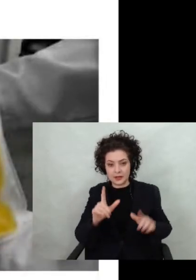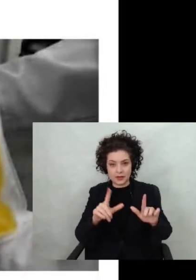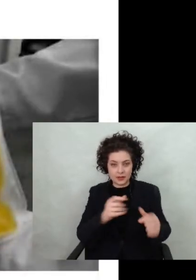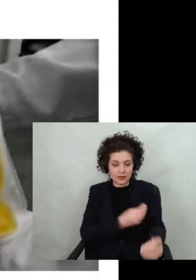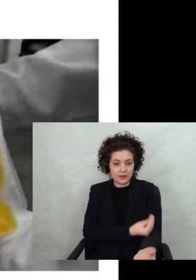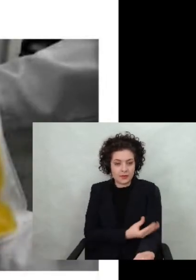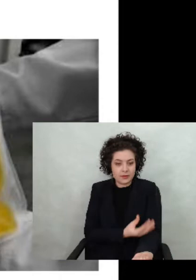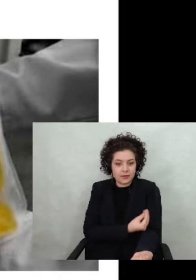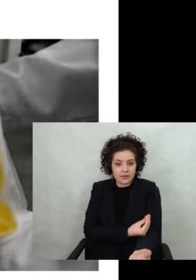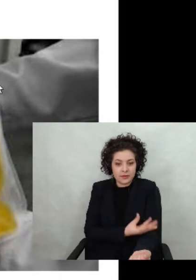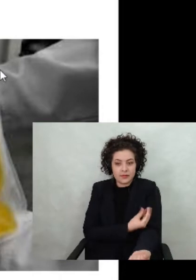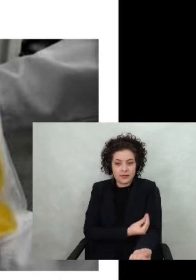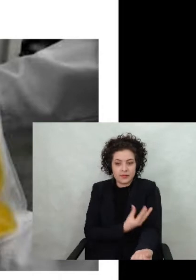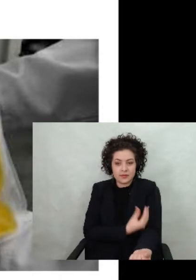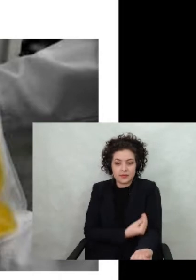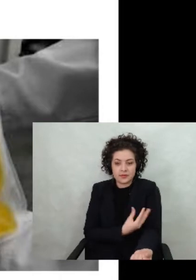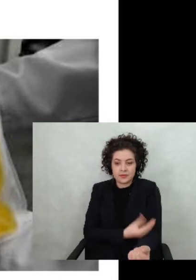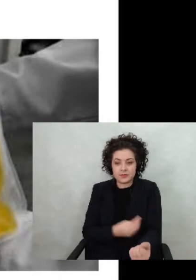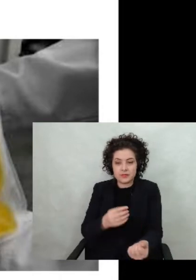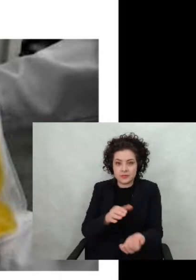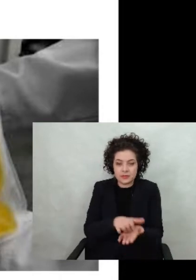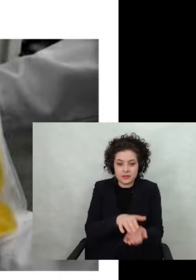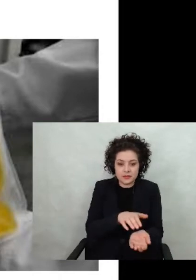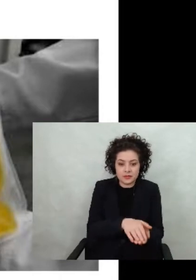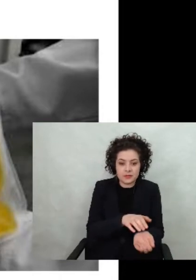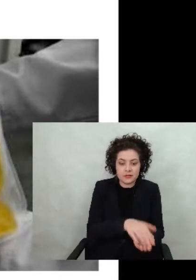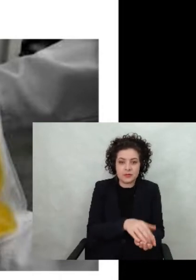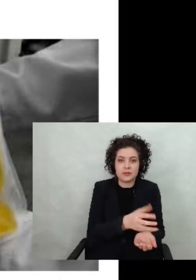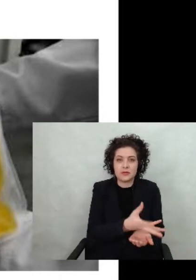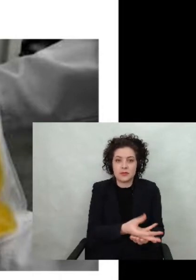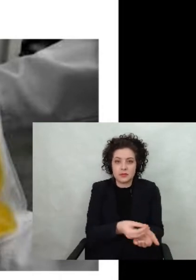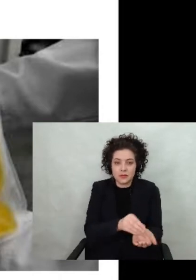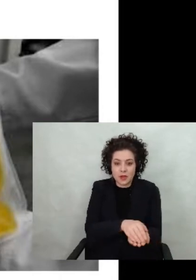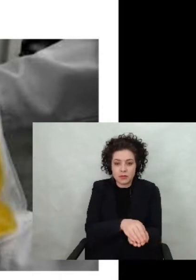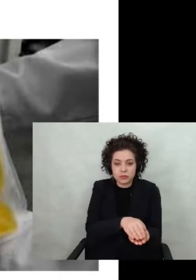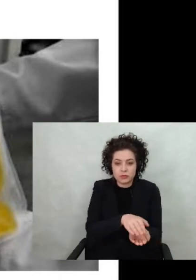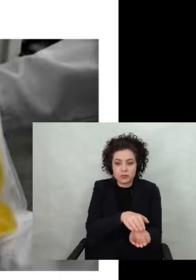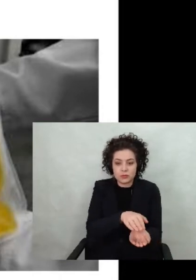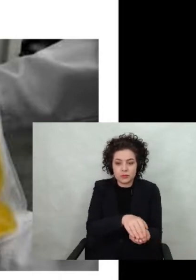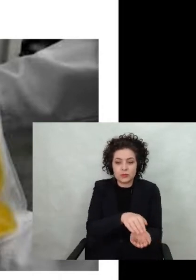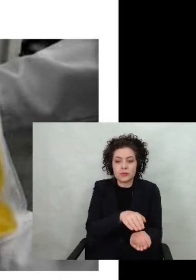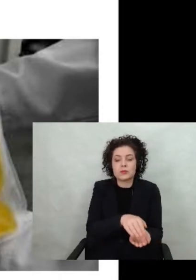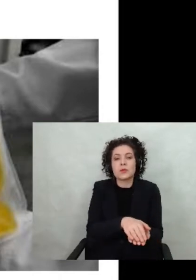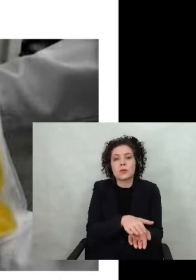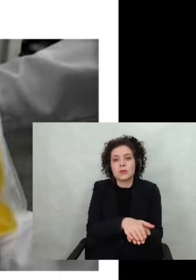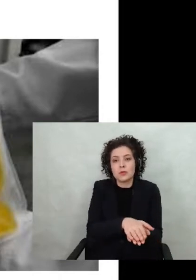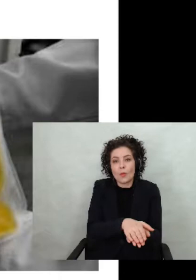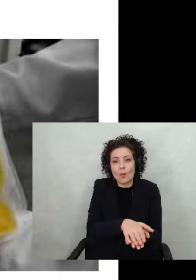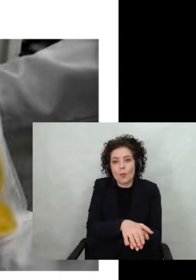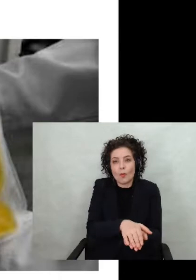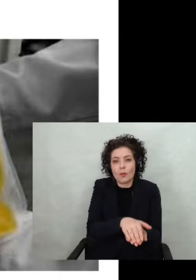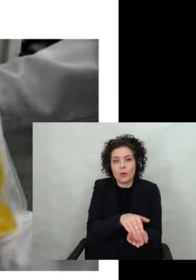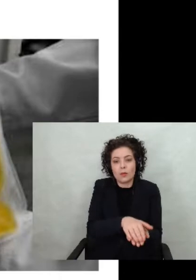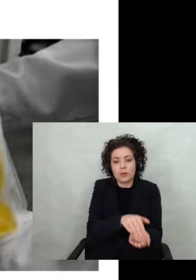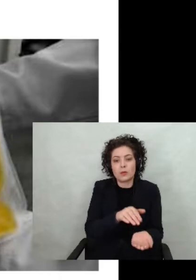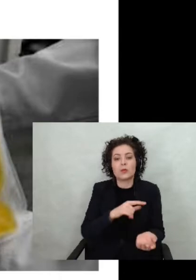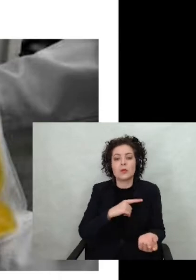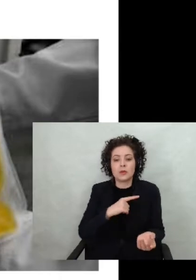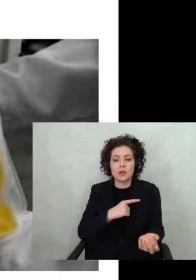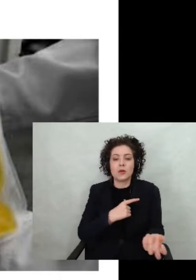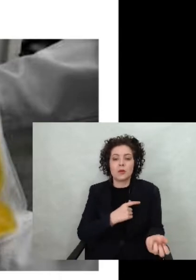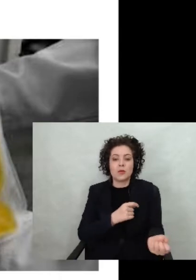ilustrando, para os que nunca viram, como é feita essa coleta através desse equipamento. É uma máquina, é um equipamento de aférese que faz